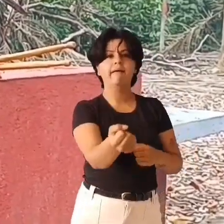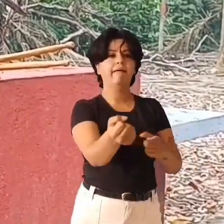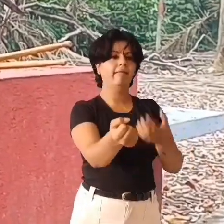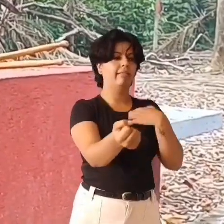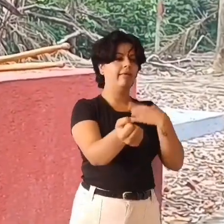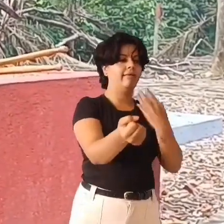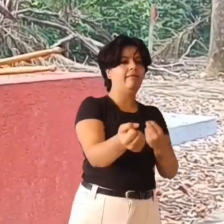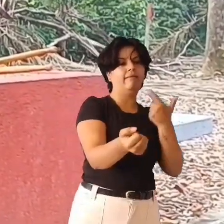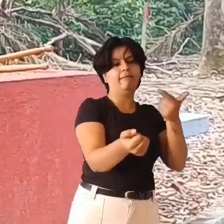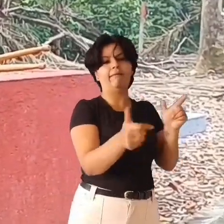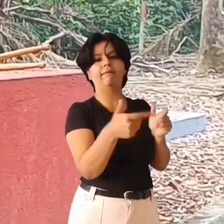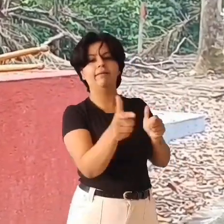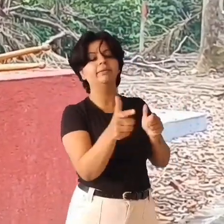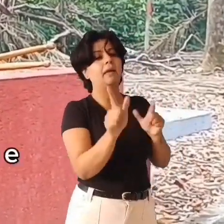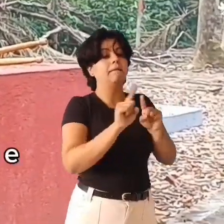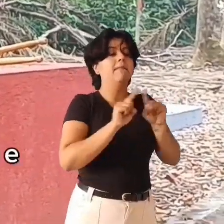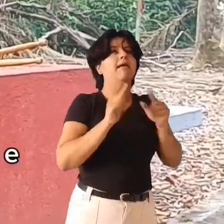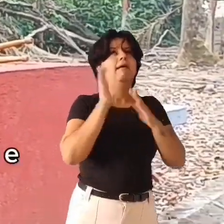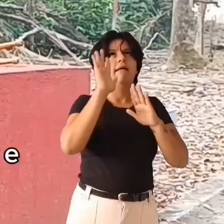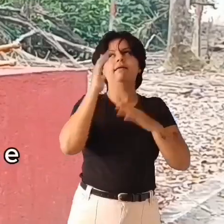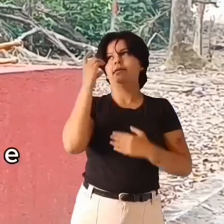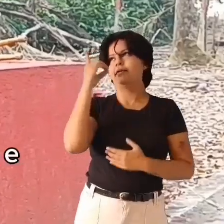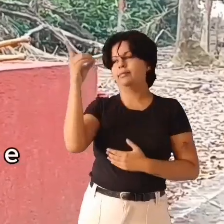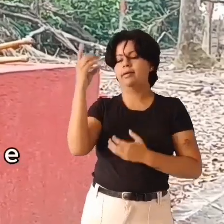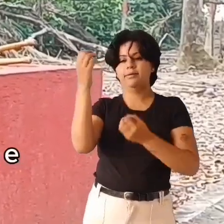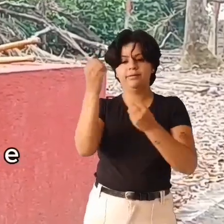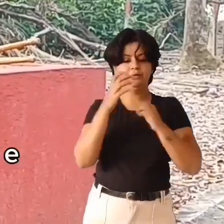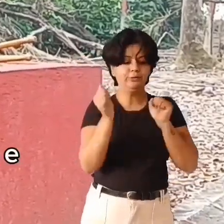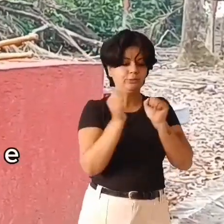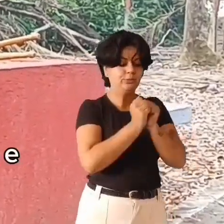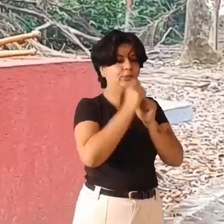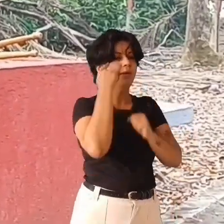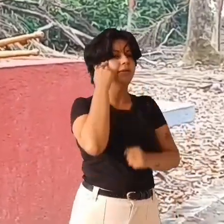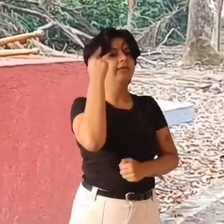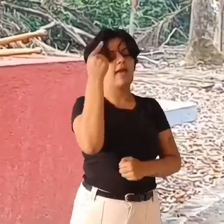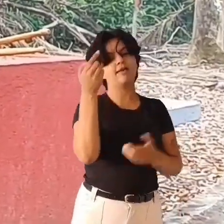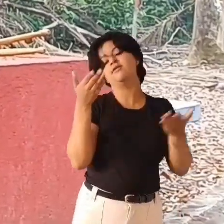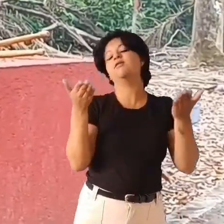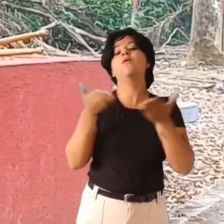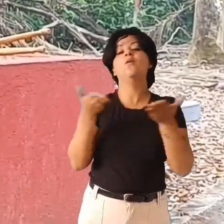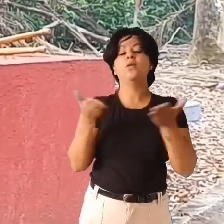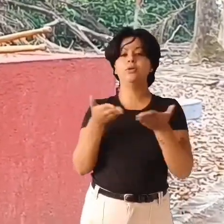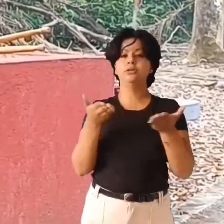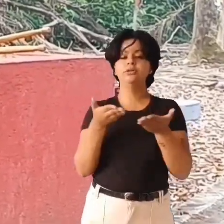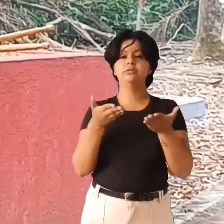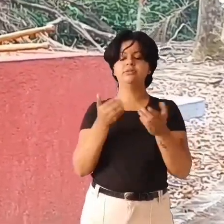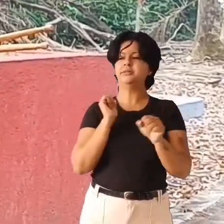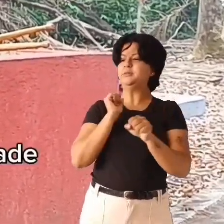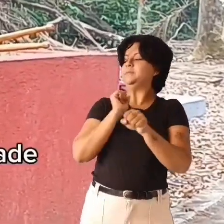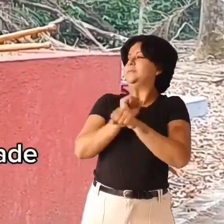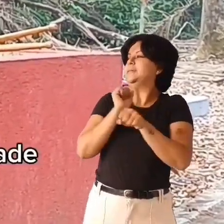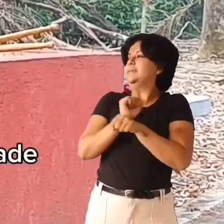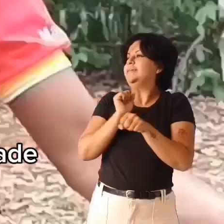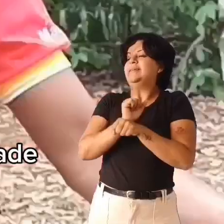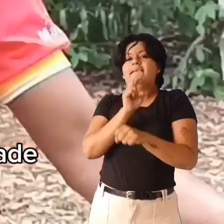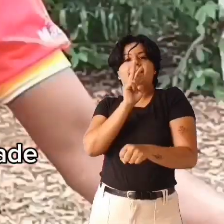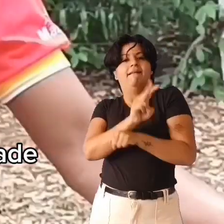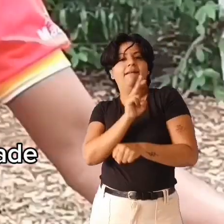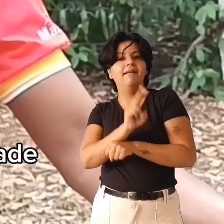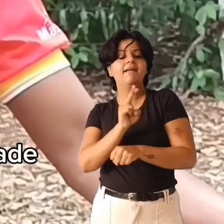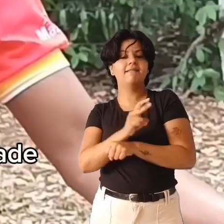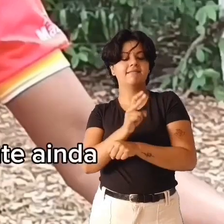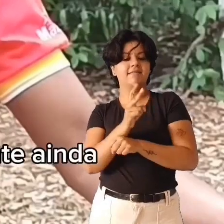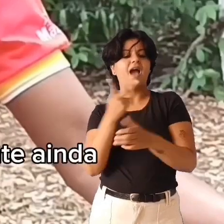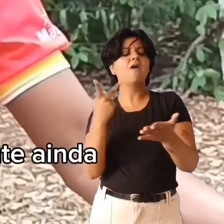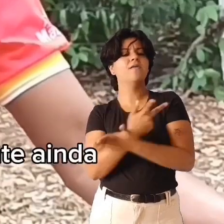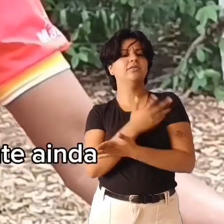uma coisa. Então, graças a Deus nós fizemos isso e hoje nós estamos assim esperando que isso aí aconteça